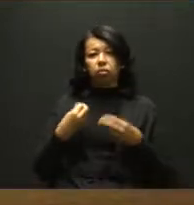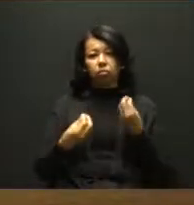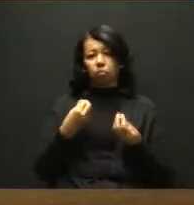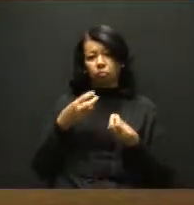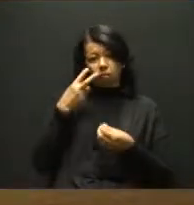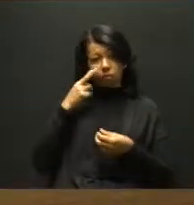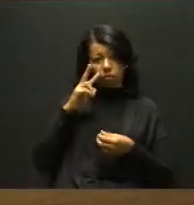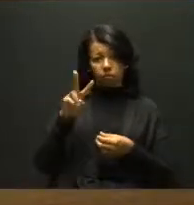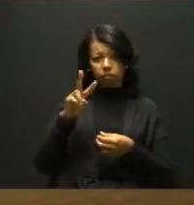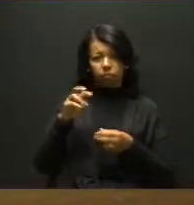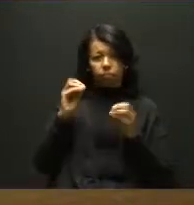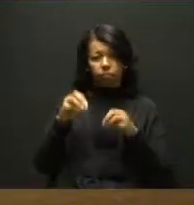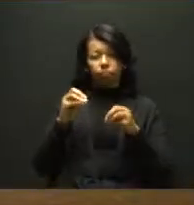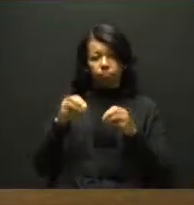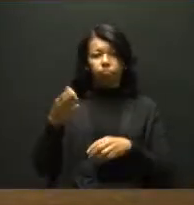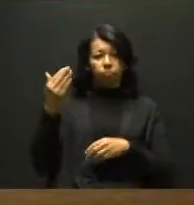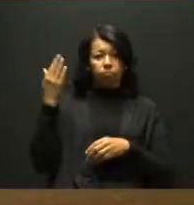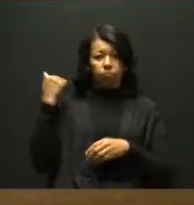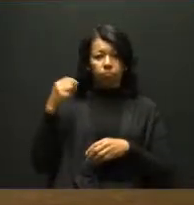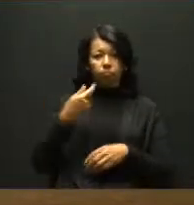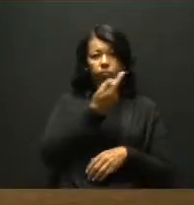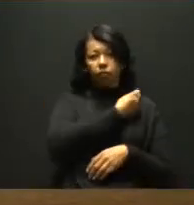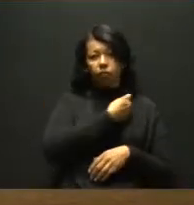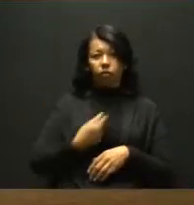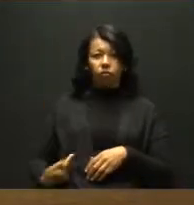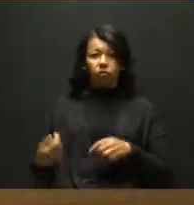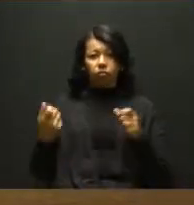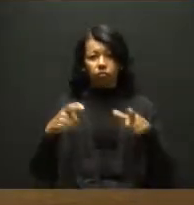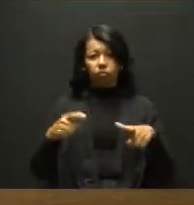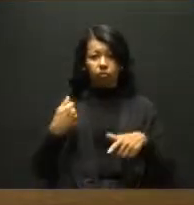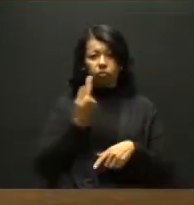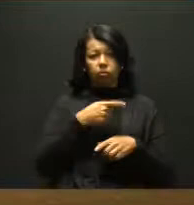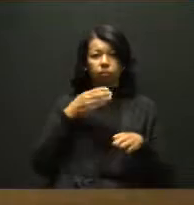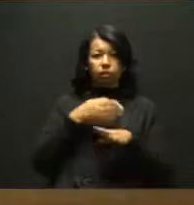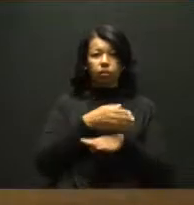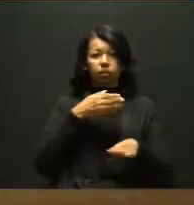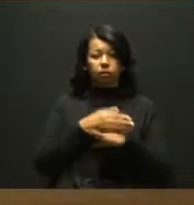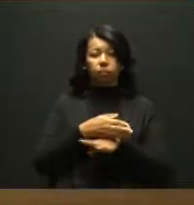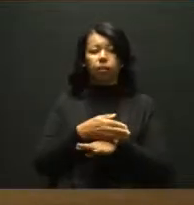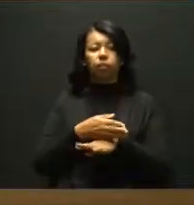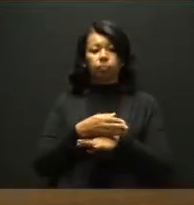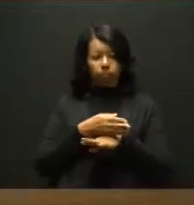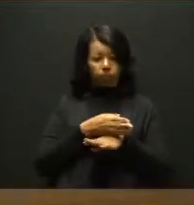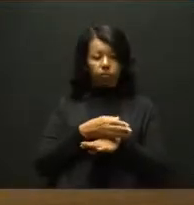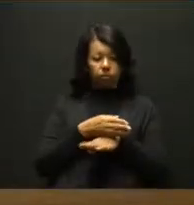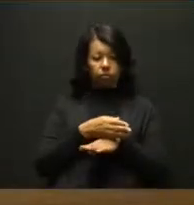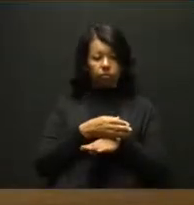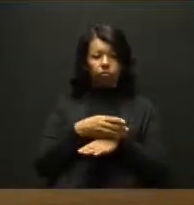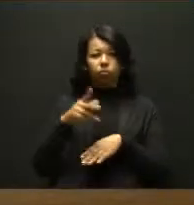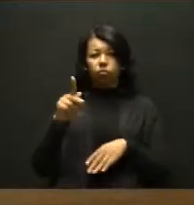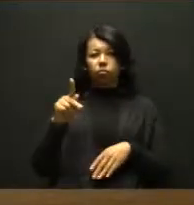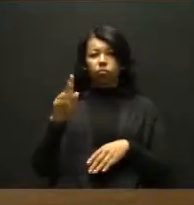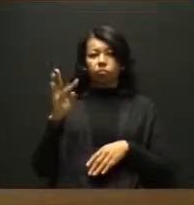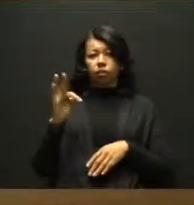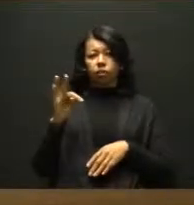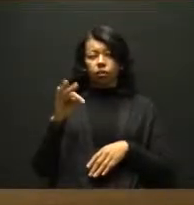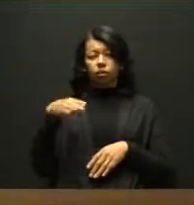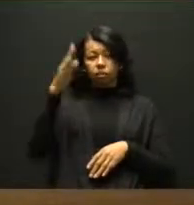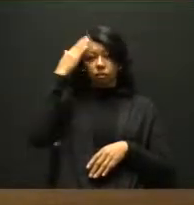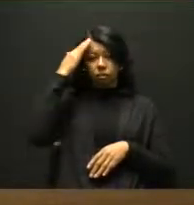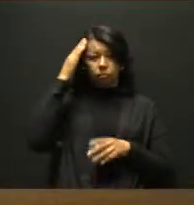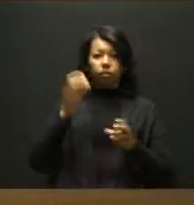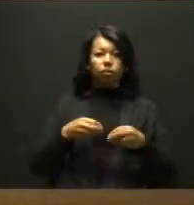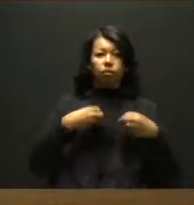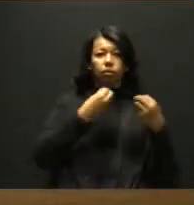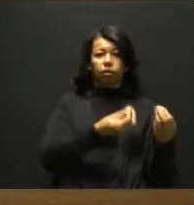colocar no antigo governo do qual nós fizemos parte da era do jazz como membros do partido a gente sabe que era dado café com